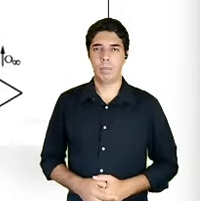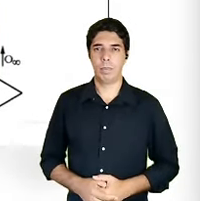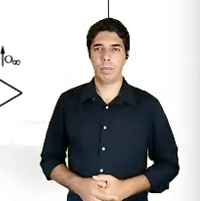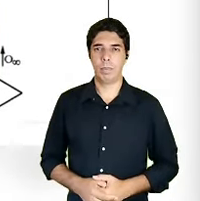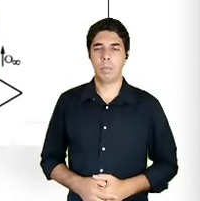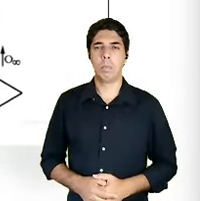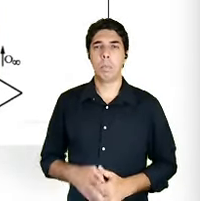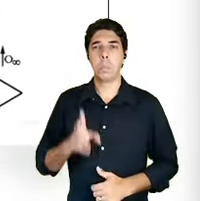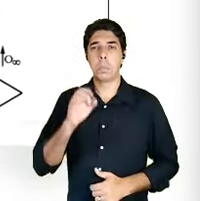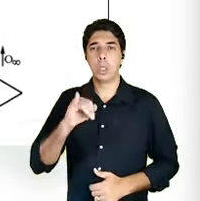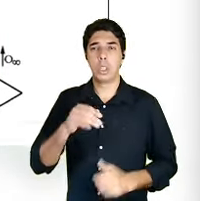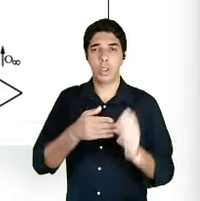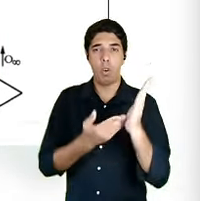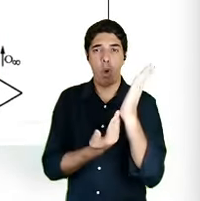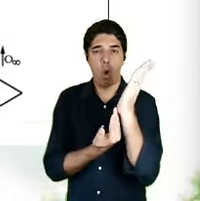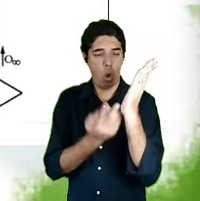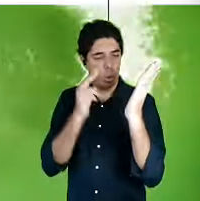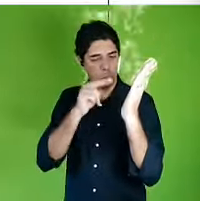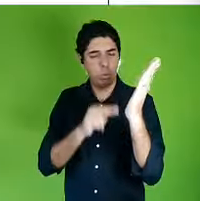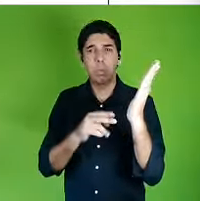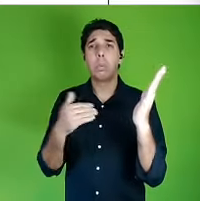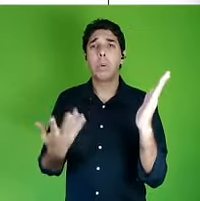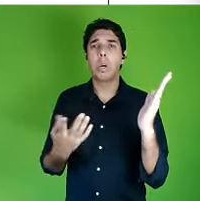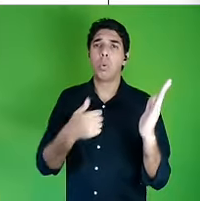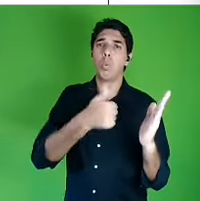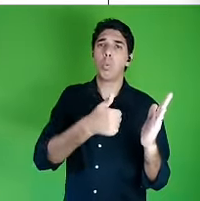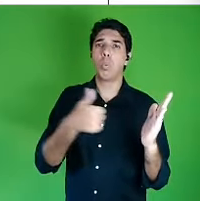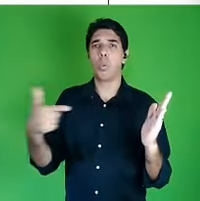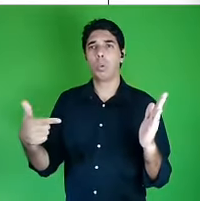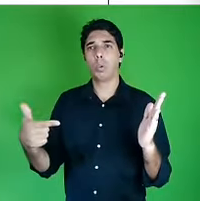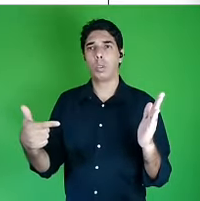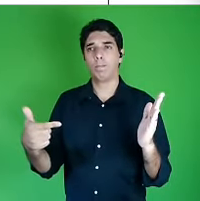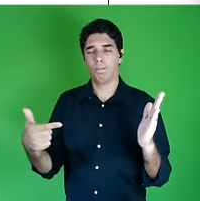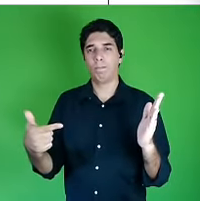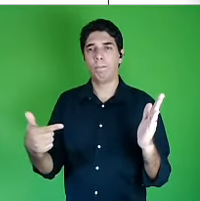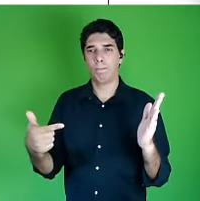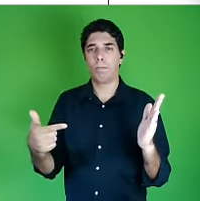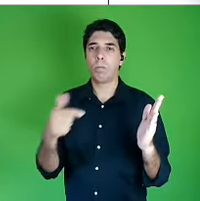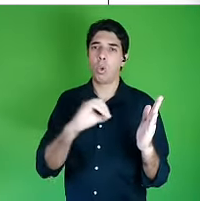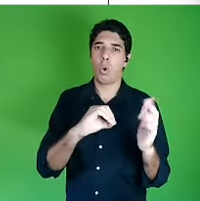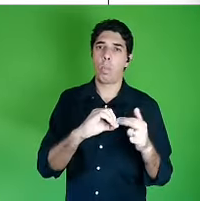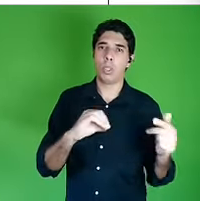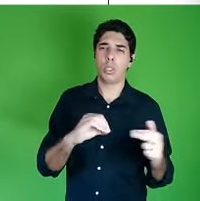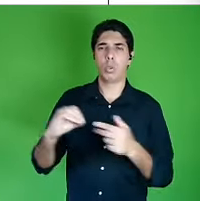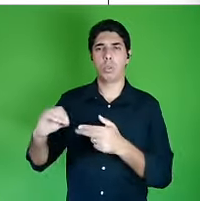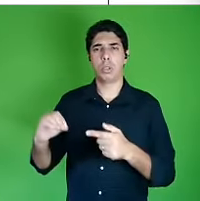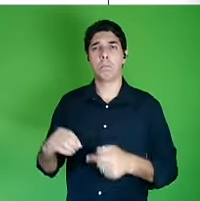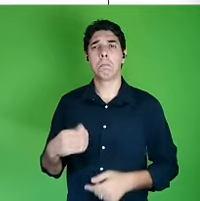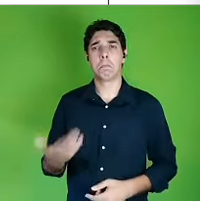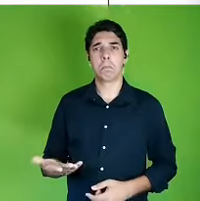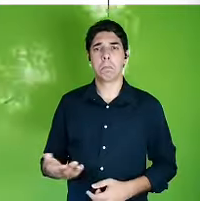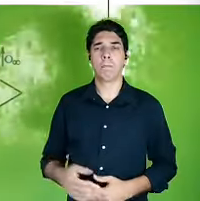exatamente de que objeto eu estou falando. Então, mais uma vez, eu vou concluir que